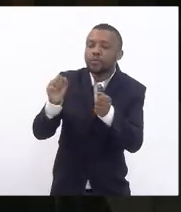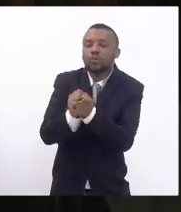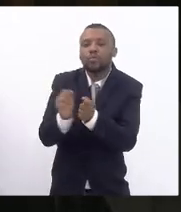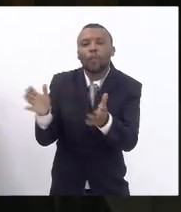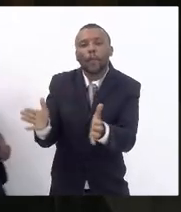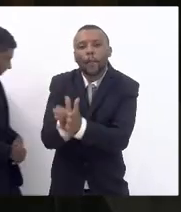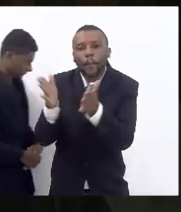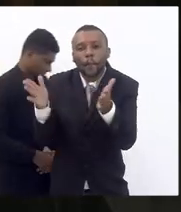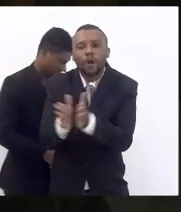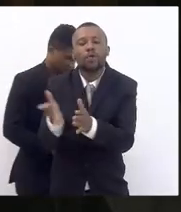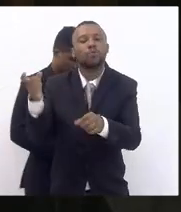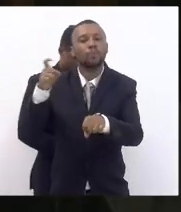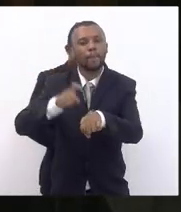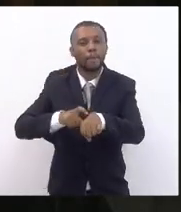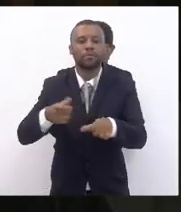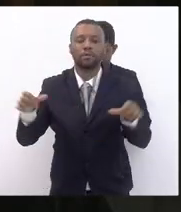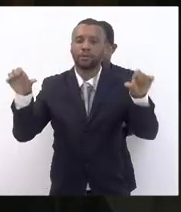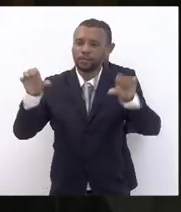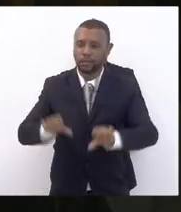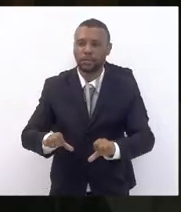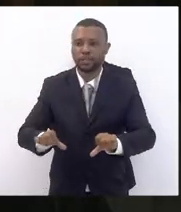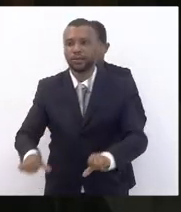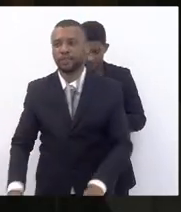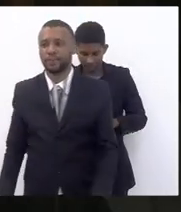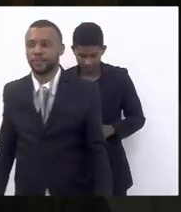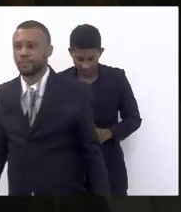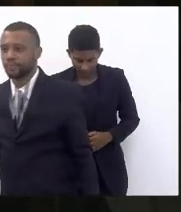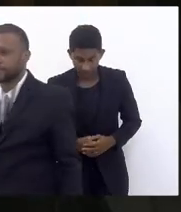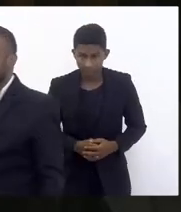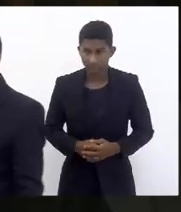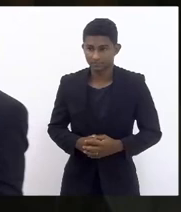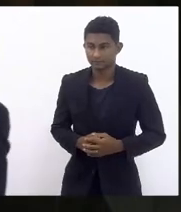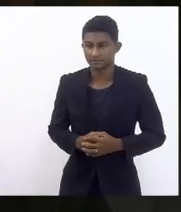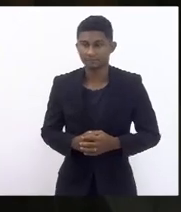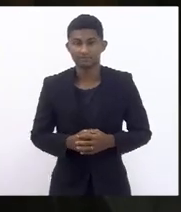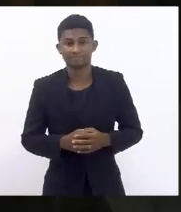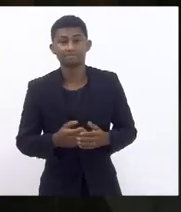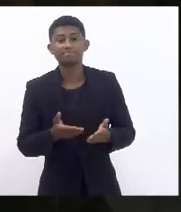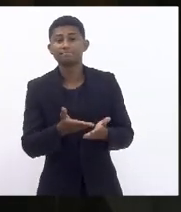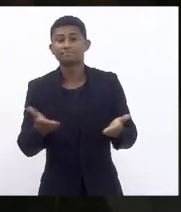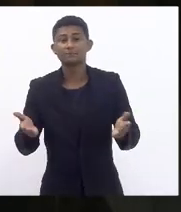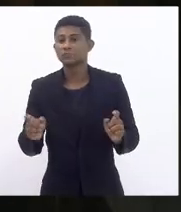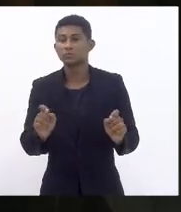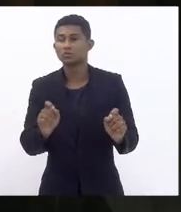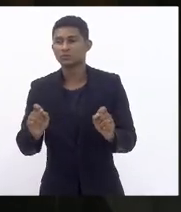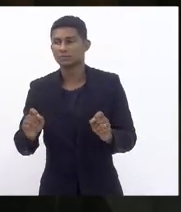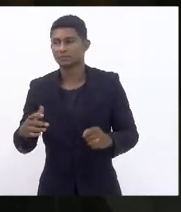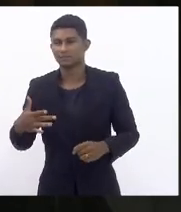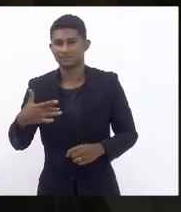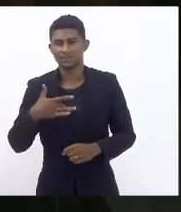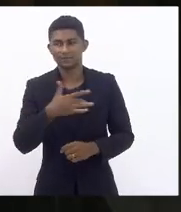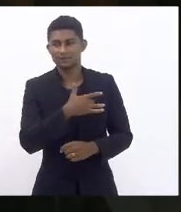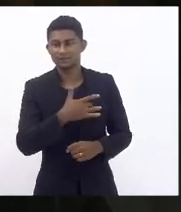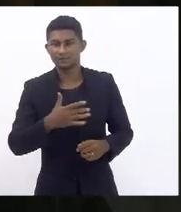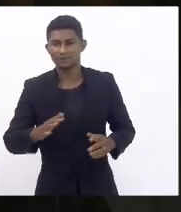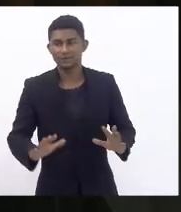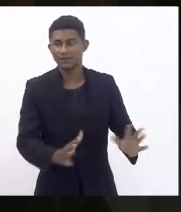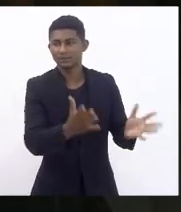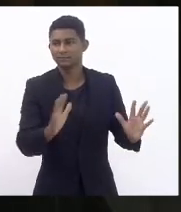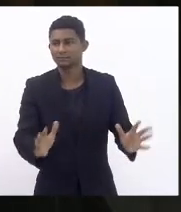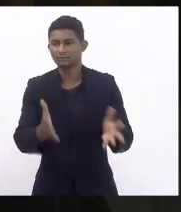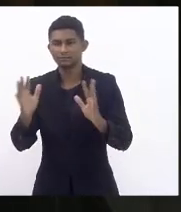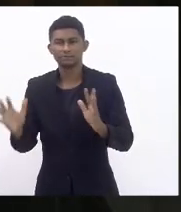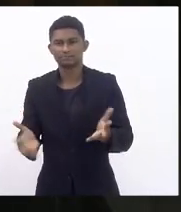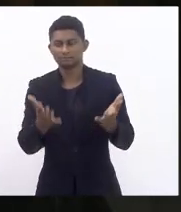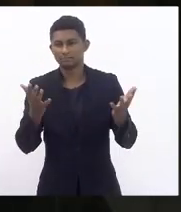momento de crise como esse, e eles estão ali promovendo saúde, eles estão ali garantindo atenção, garantindo cuidado